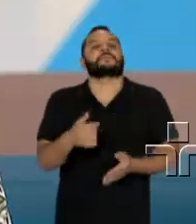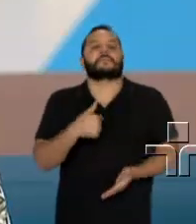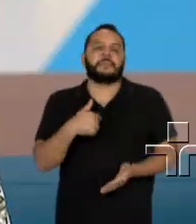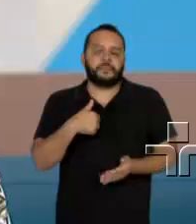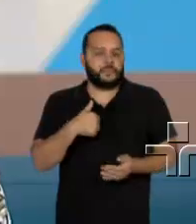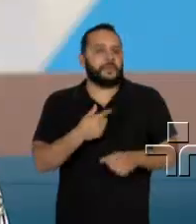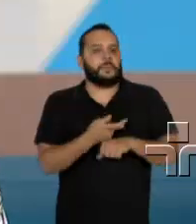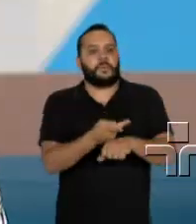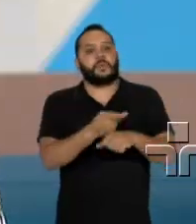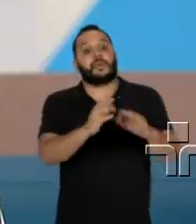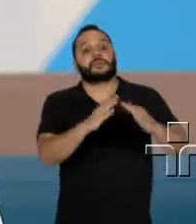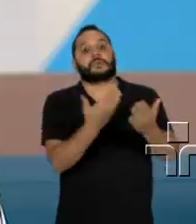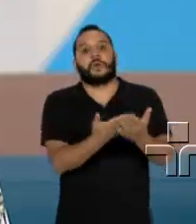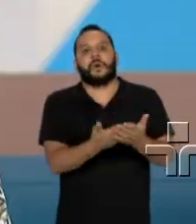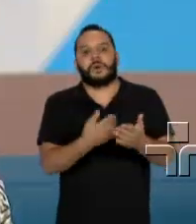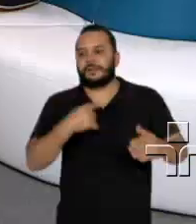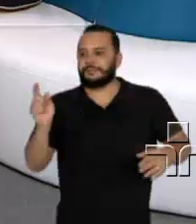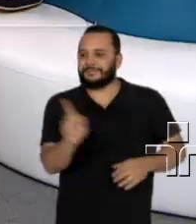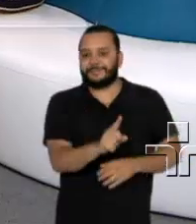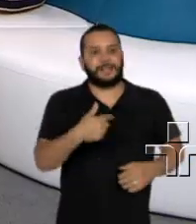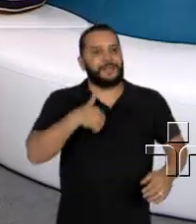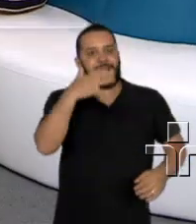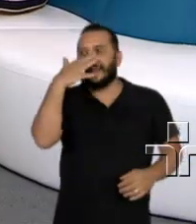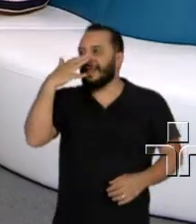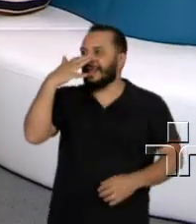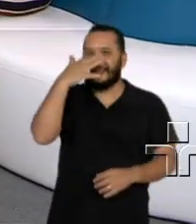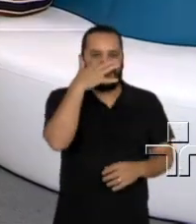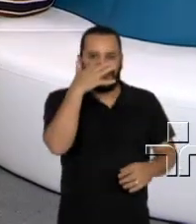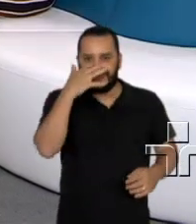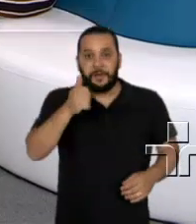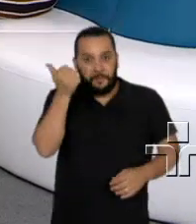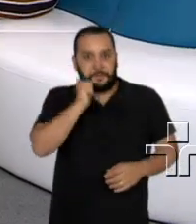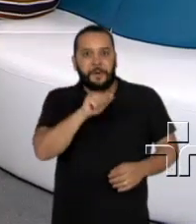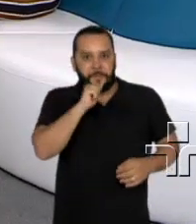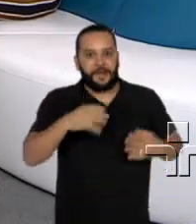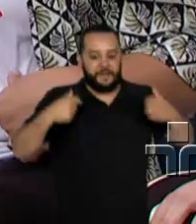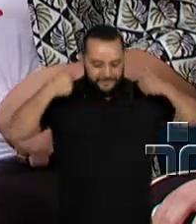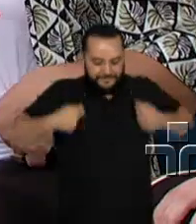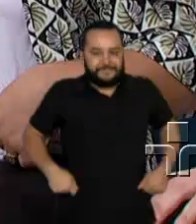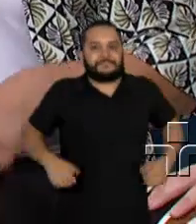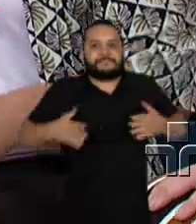coloquei enfim cantou delegando ea mais baixa a camisa